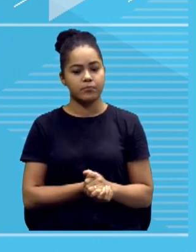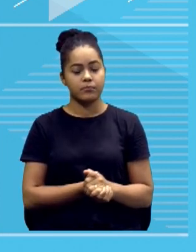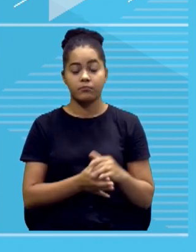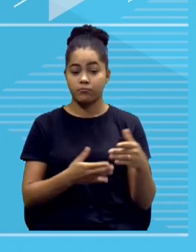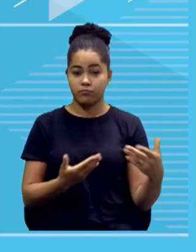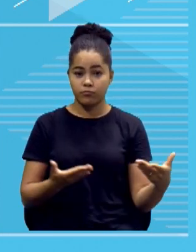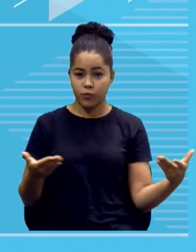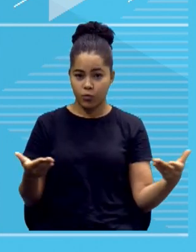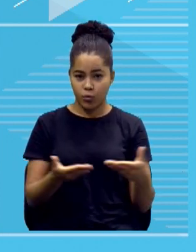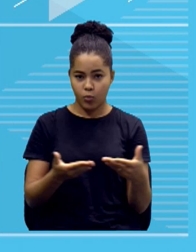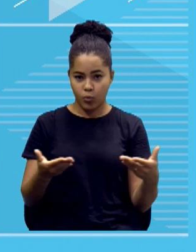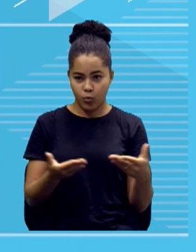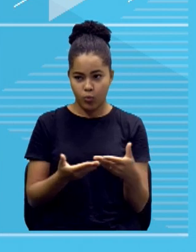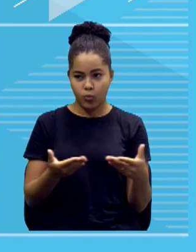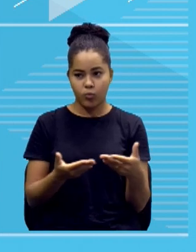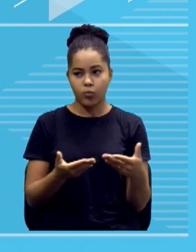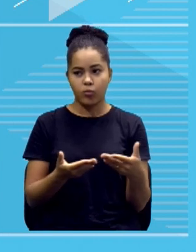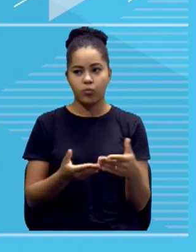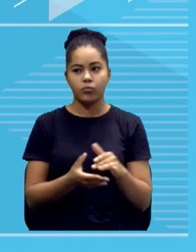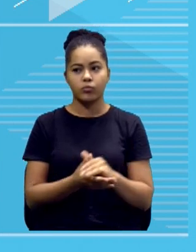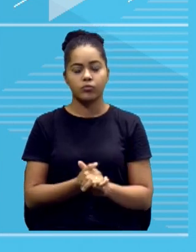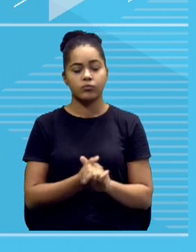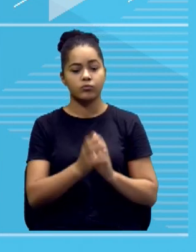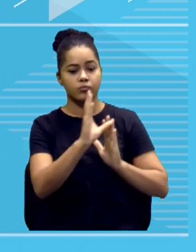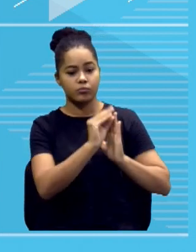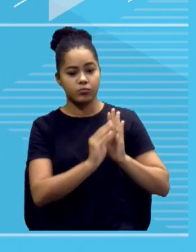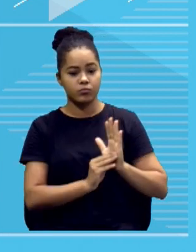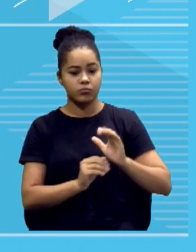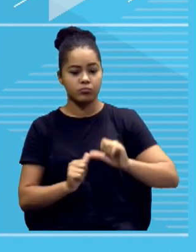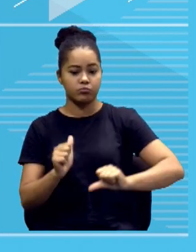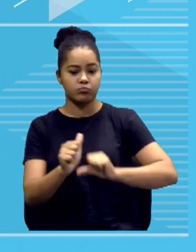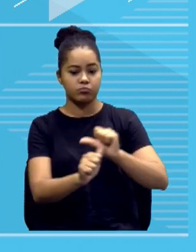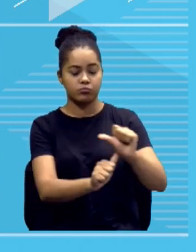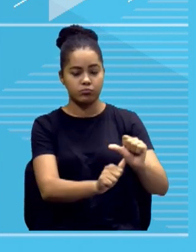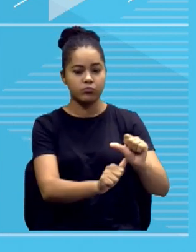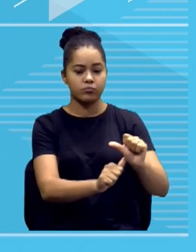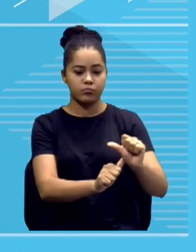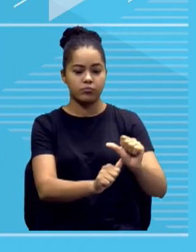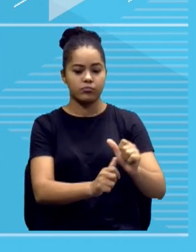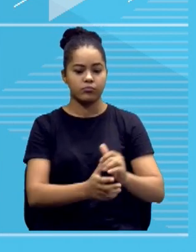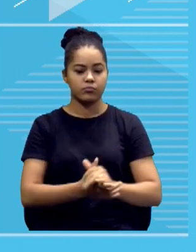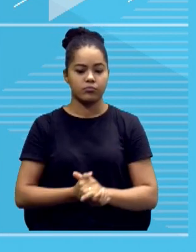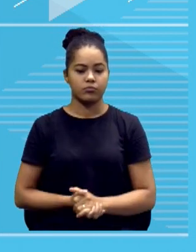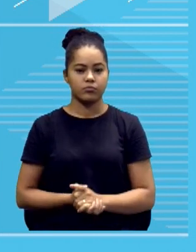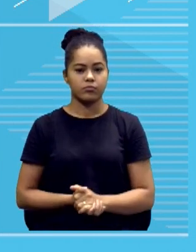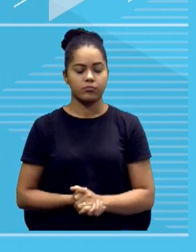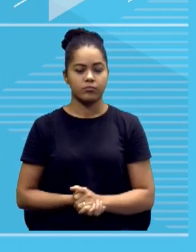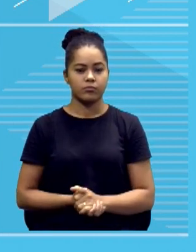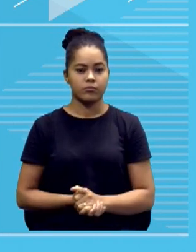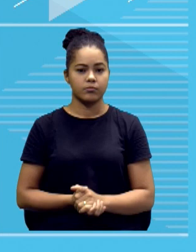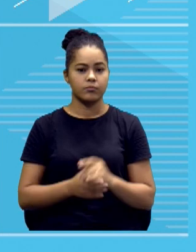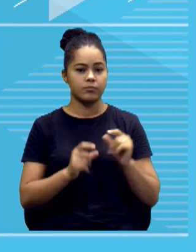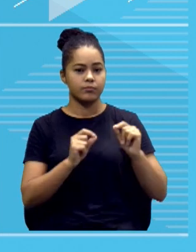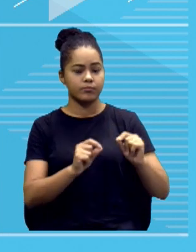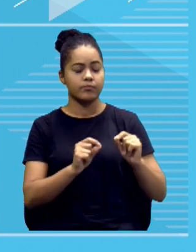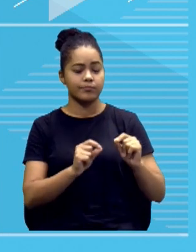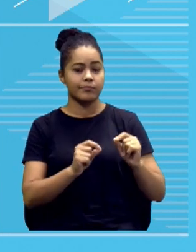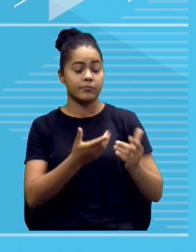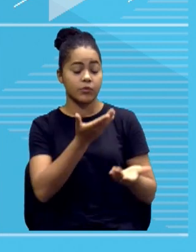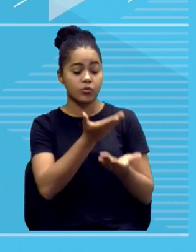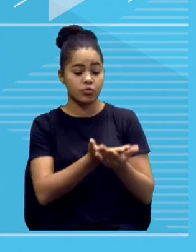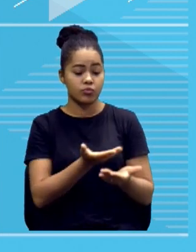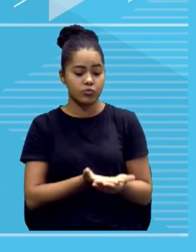gente vai mudar a nossa estrutura, né? Vai mudar a nossa avaliação eletroeletrônica, que é para a gente estudar um